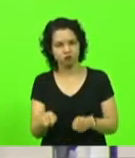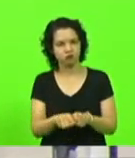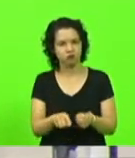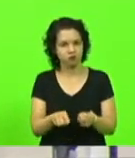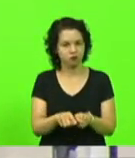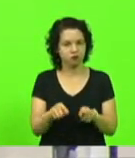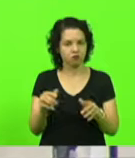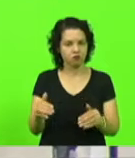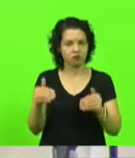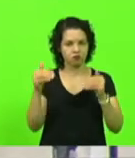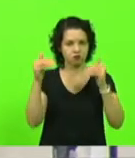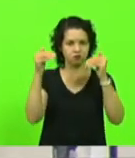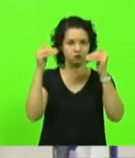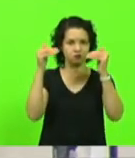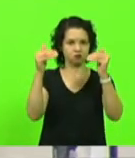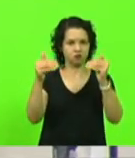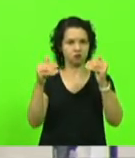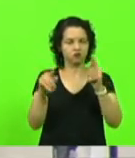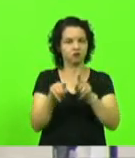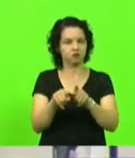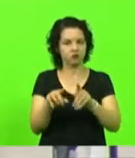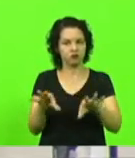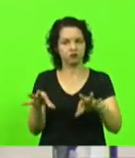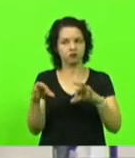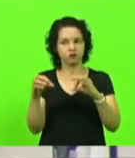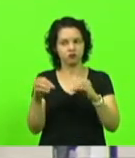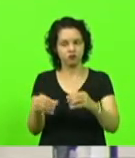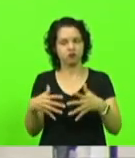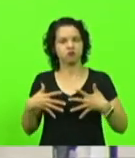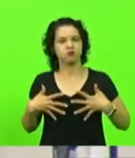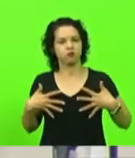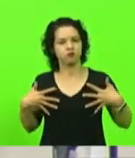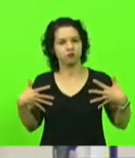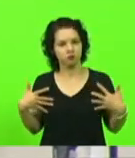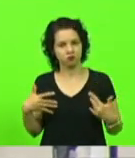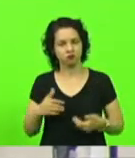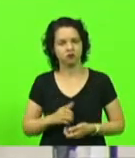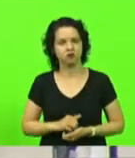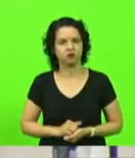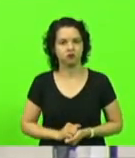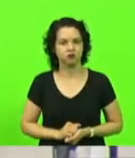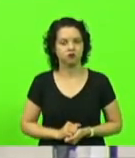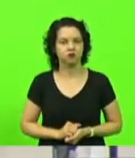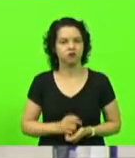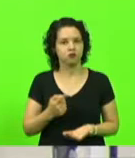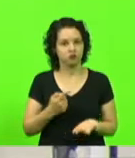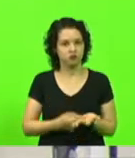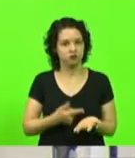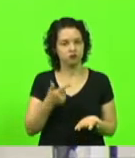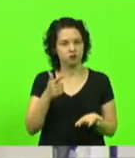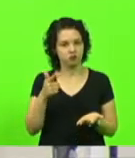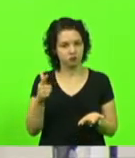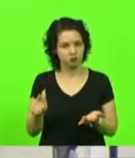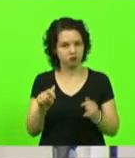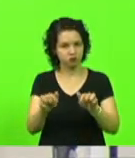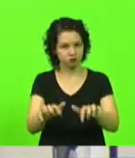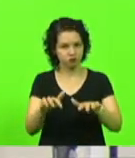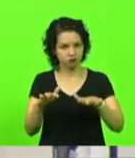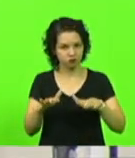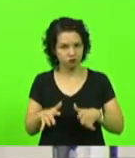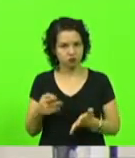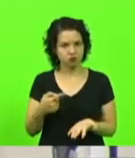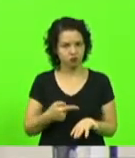que homenagearam com seu comparecimento e convocou outra sessão ordinária para o dia